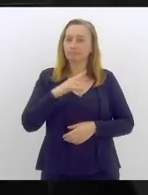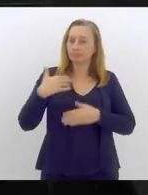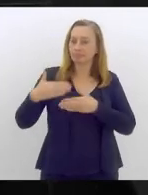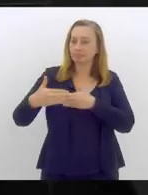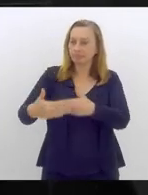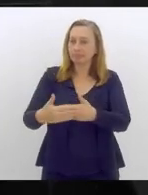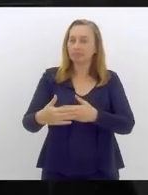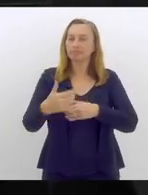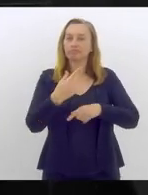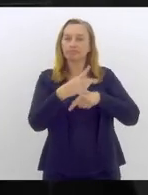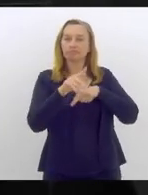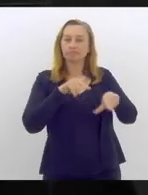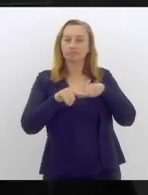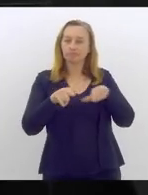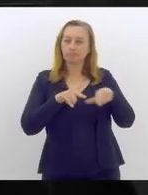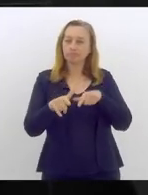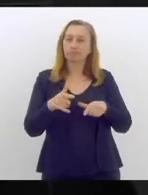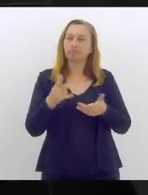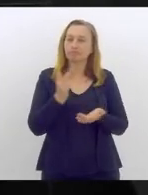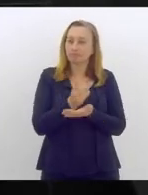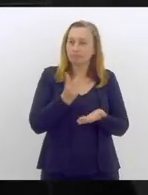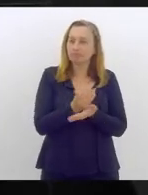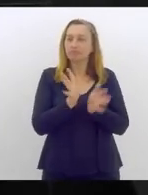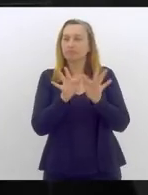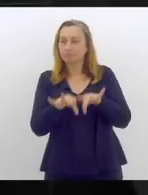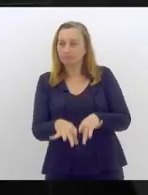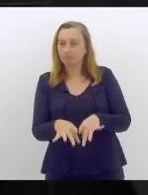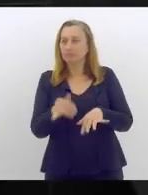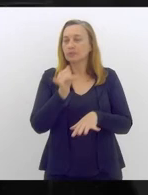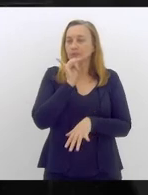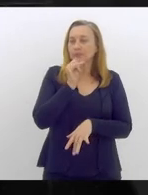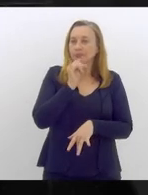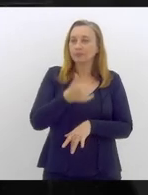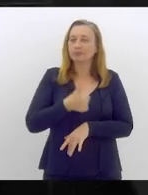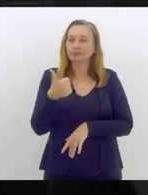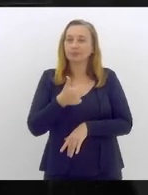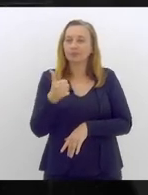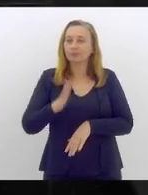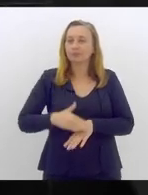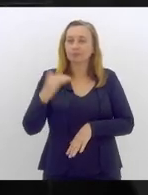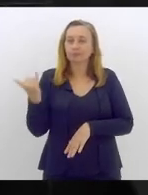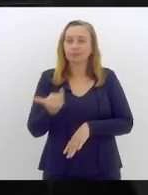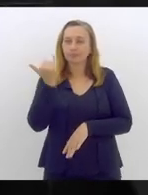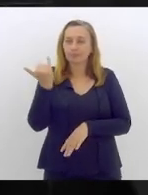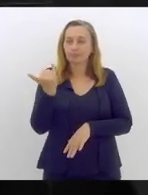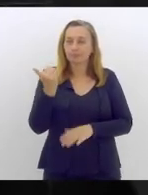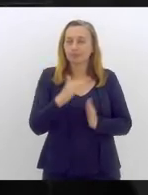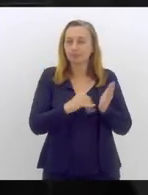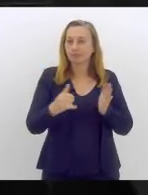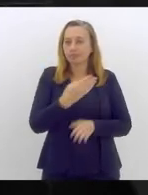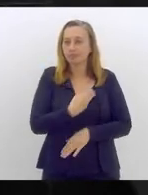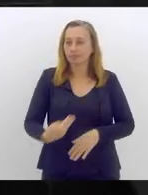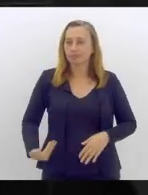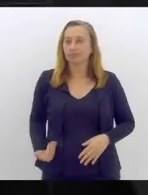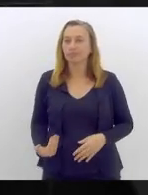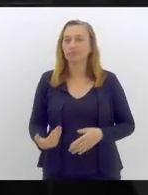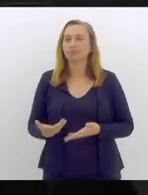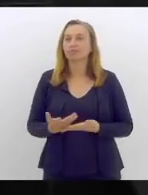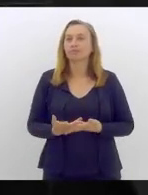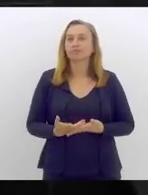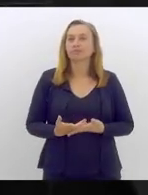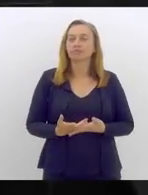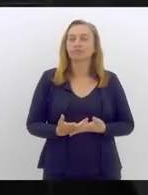longo do seu trabalho mesmo antes de terminar como por exemplo é a primeira delas e mais importante tirar o governador Cláudio Castro da situação de